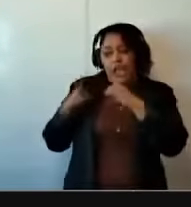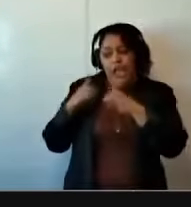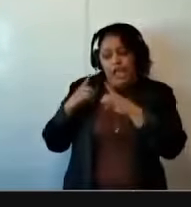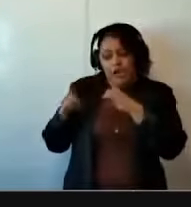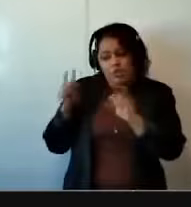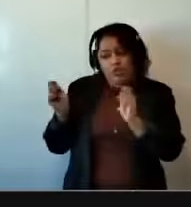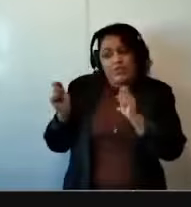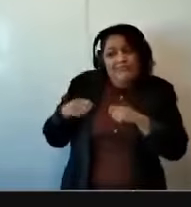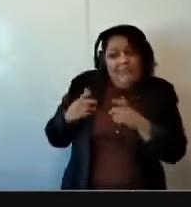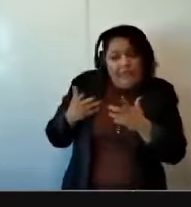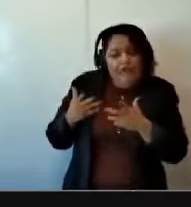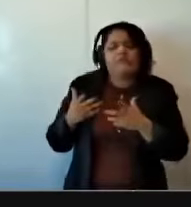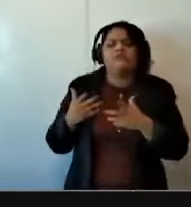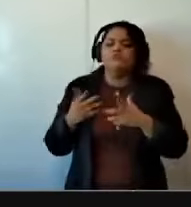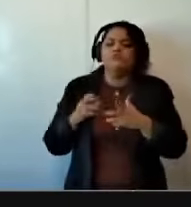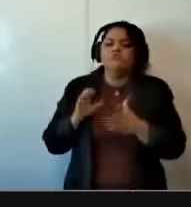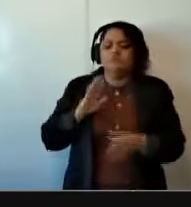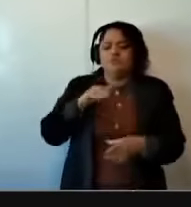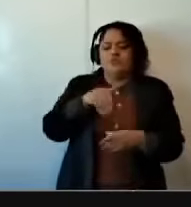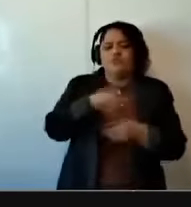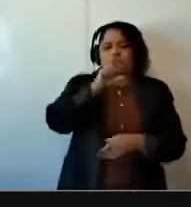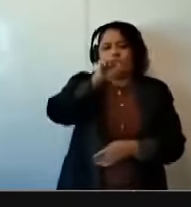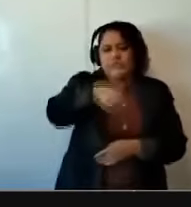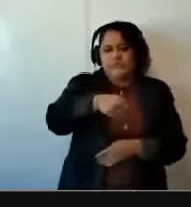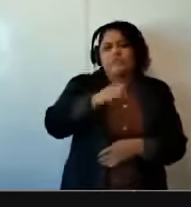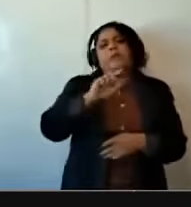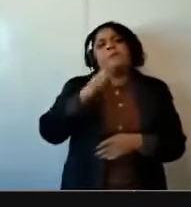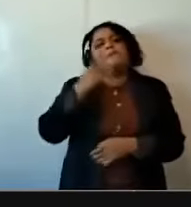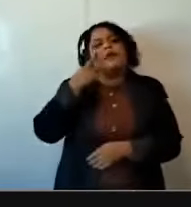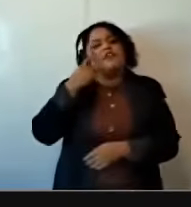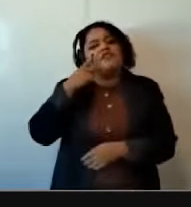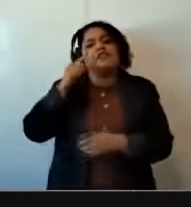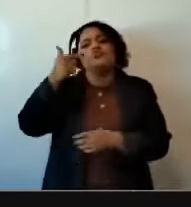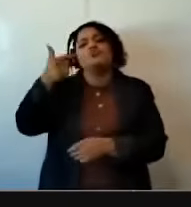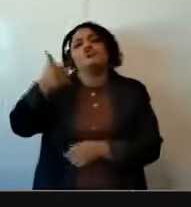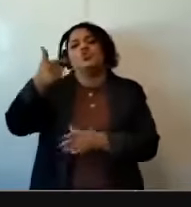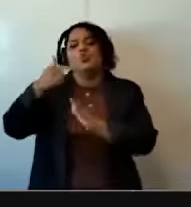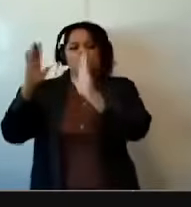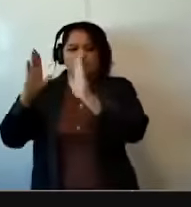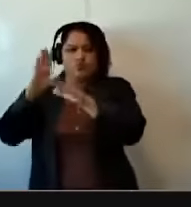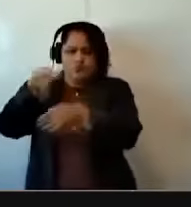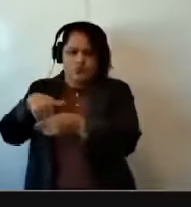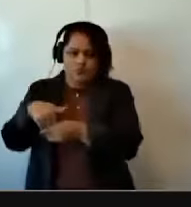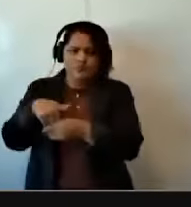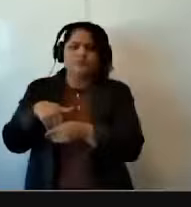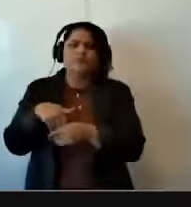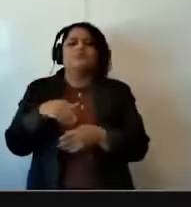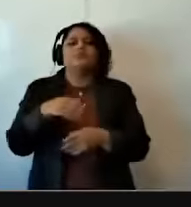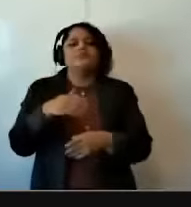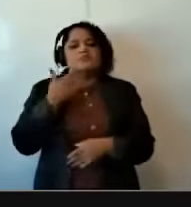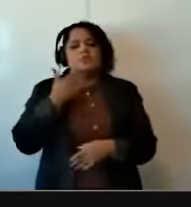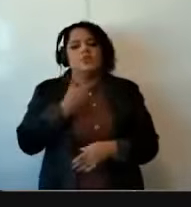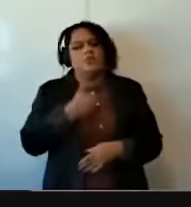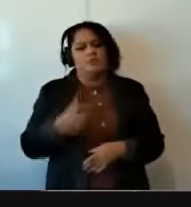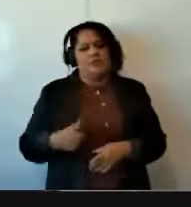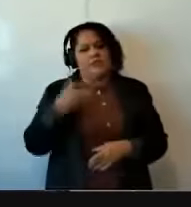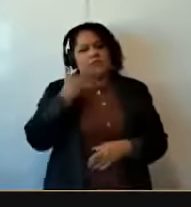poder avançar nas comissões no segundo turno. Então, já deixo aqui o encaminhamento do governo pelo voto sim no primeiro turno.